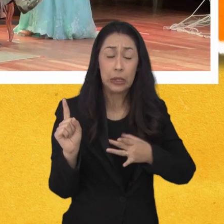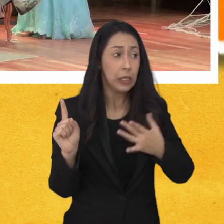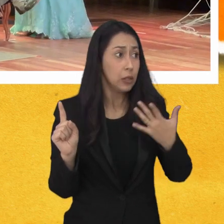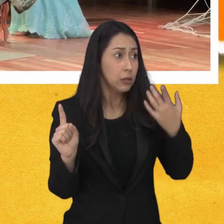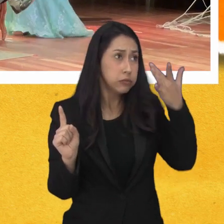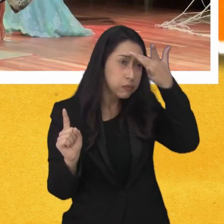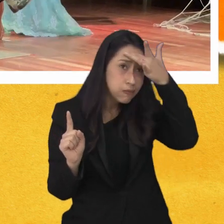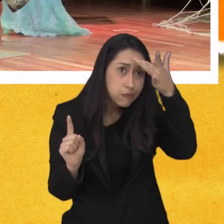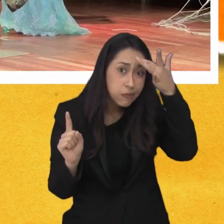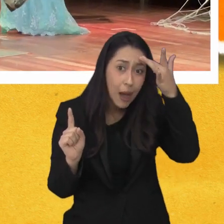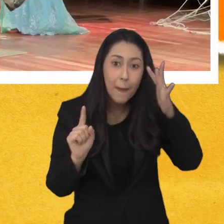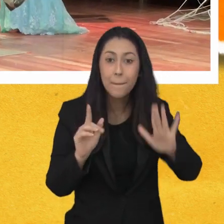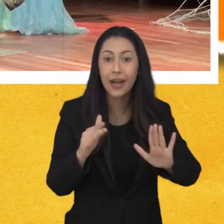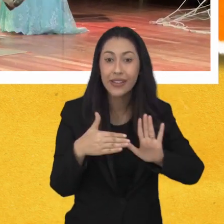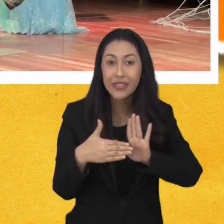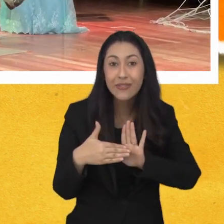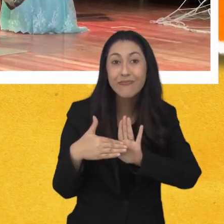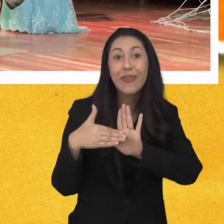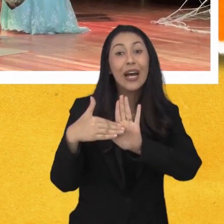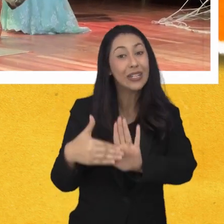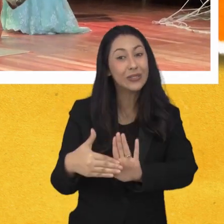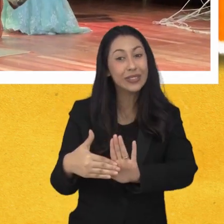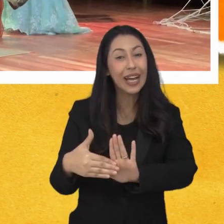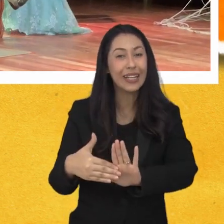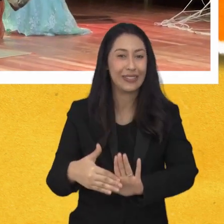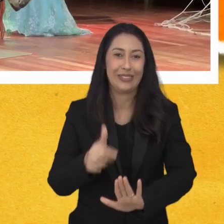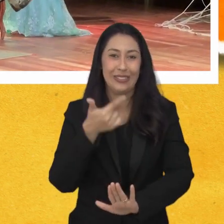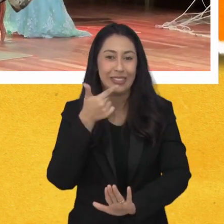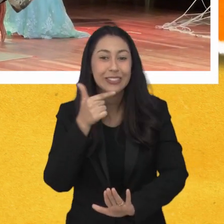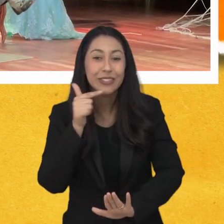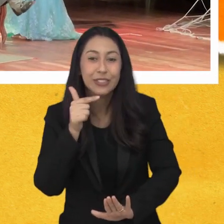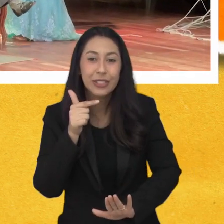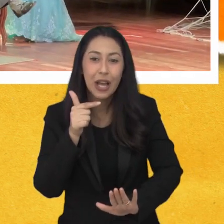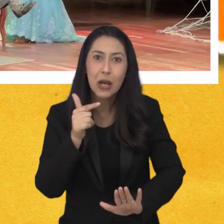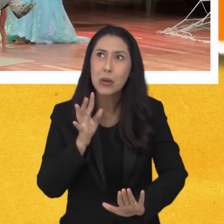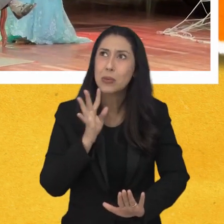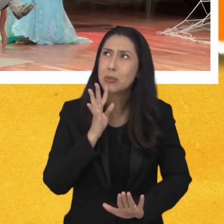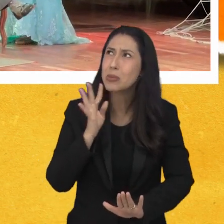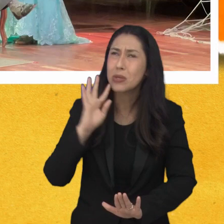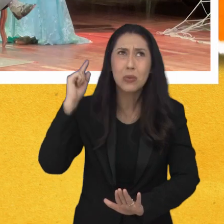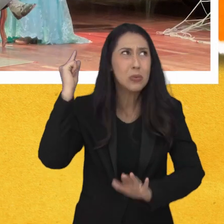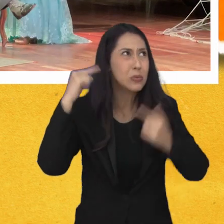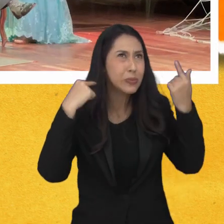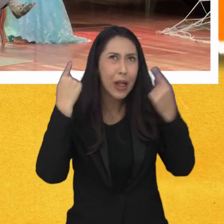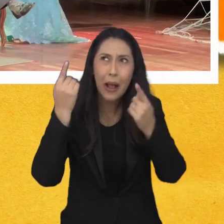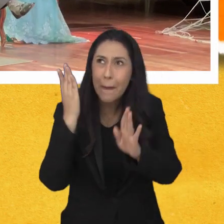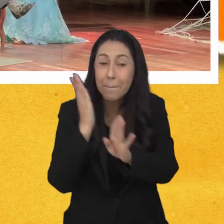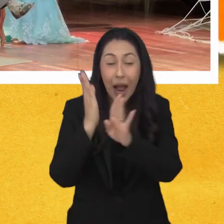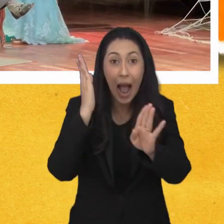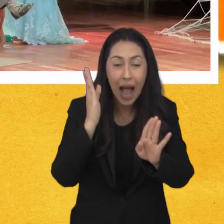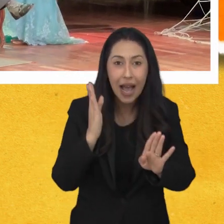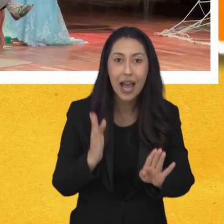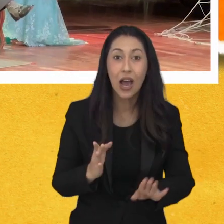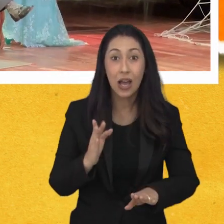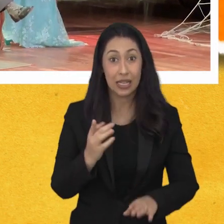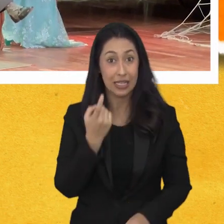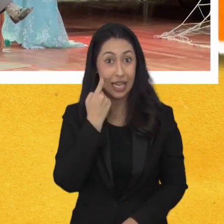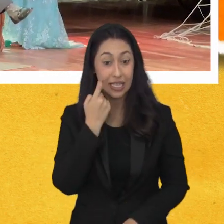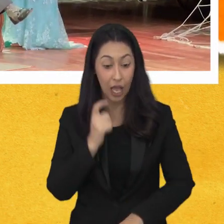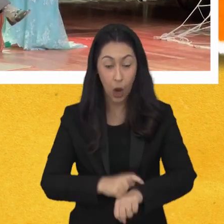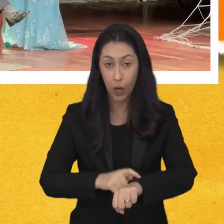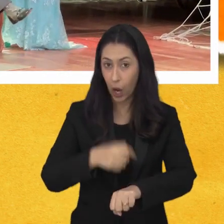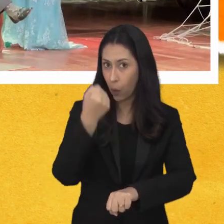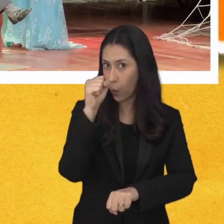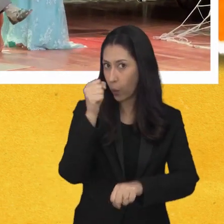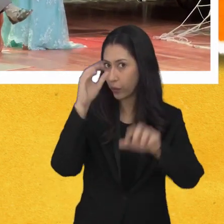de um inspetor bem-humorado, Bella é provocada a desvendar os mistérios de sua loucura. Nesta sexta, o espetáculo é às 8